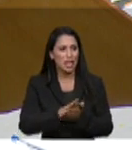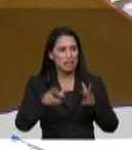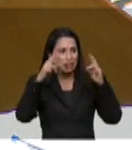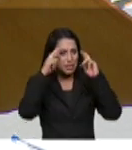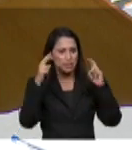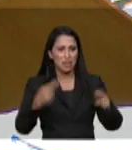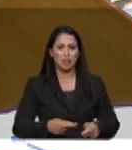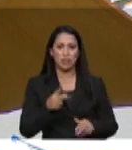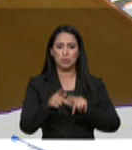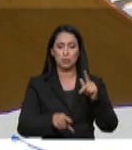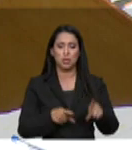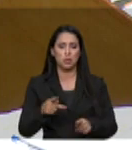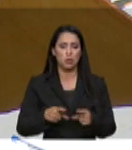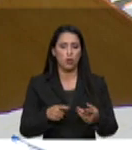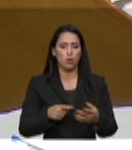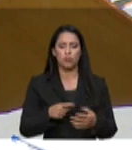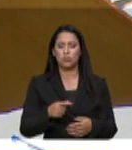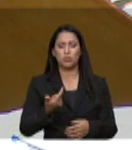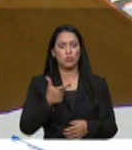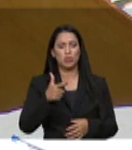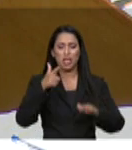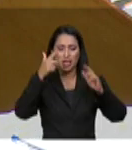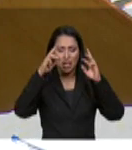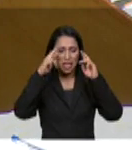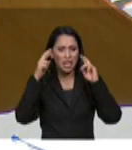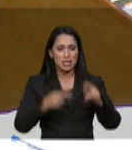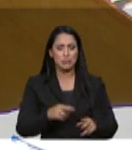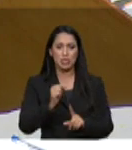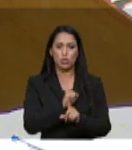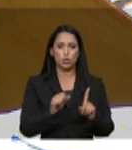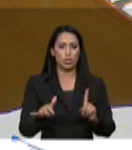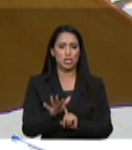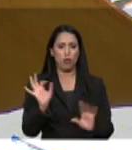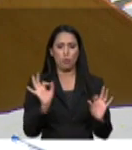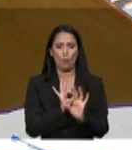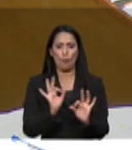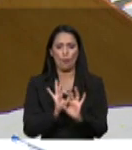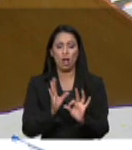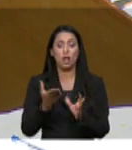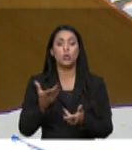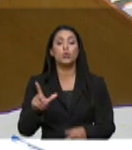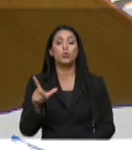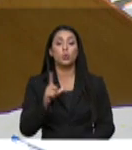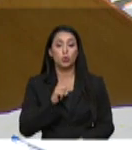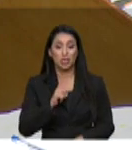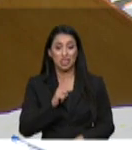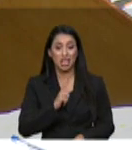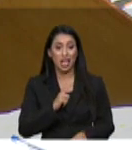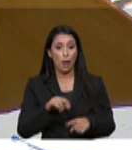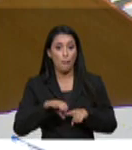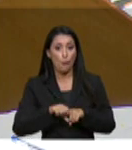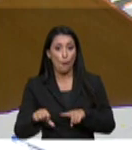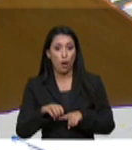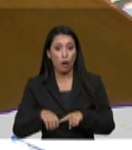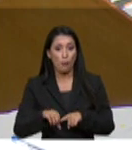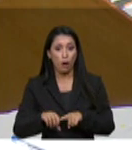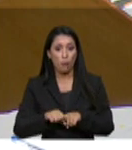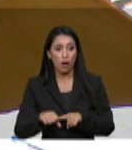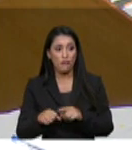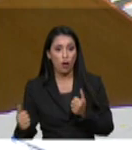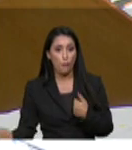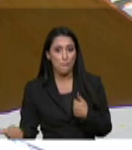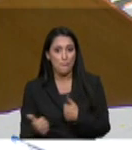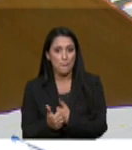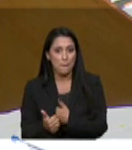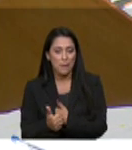respeitado pela população nenhum deles tem um respeito social nenhum nem o que ele tem são alguns puxa-sacos que ficam perto